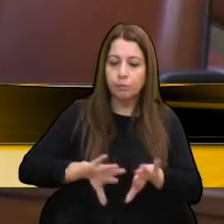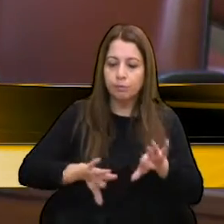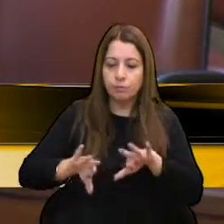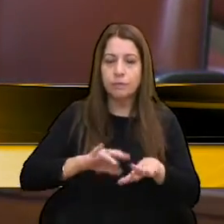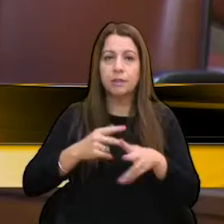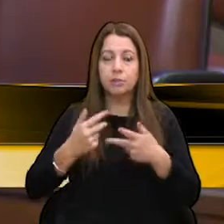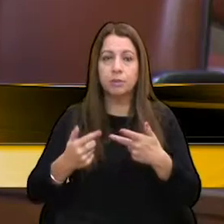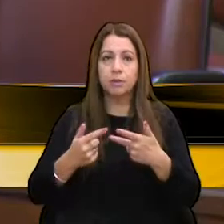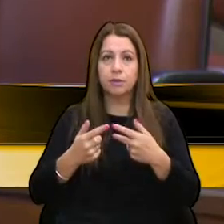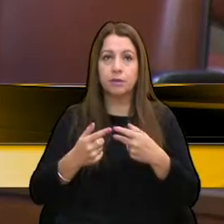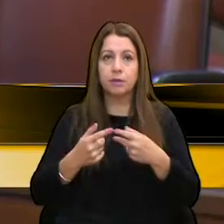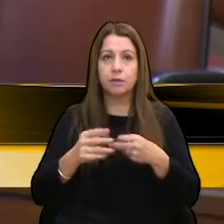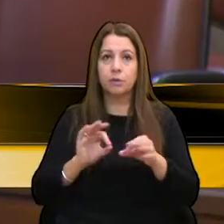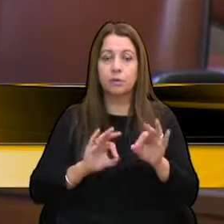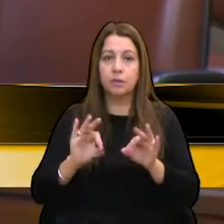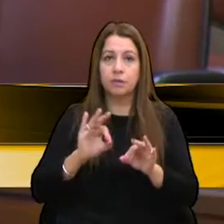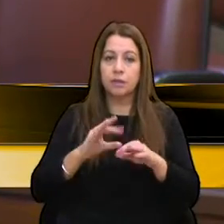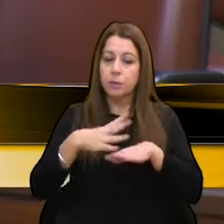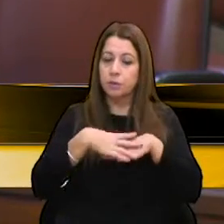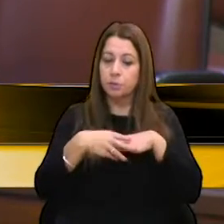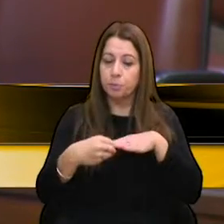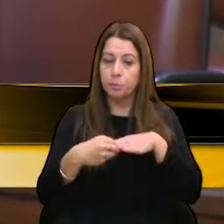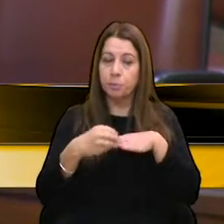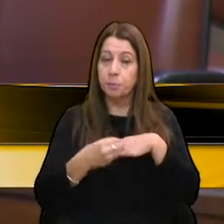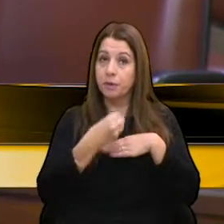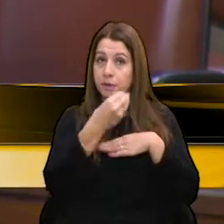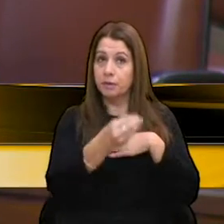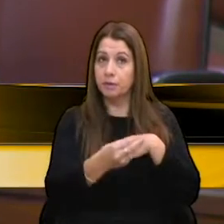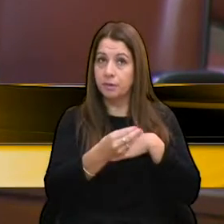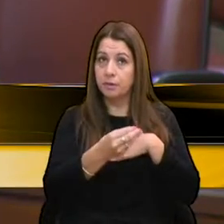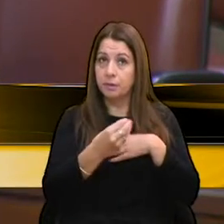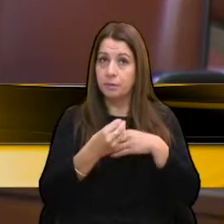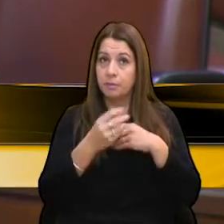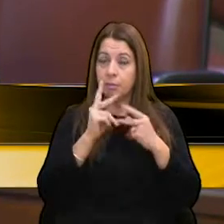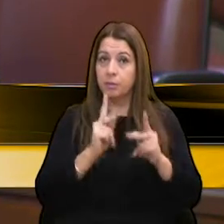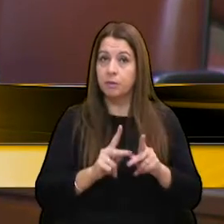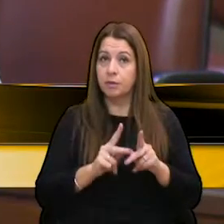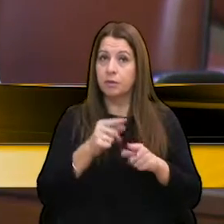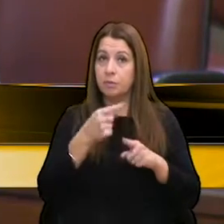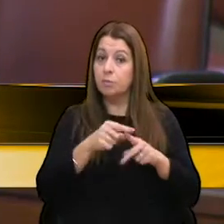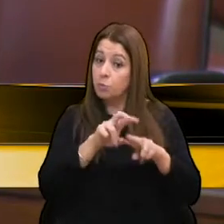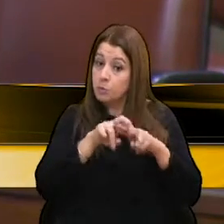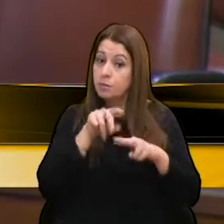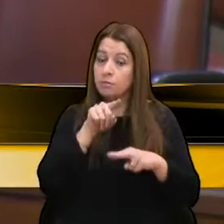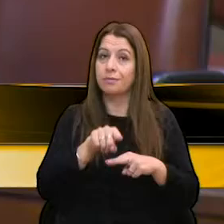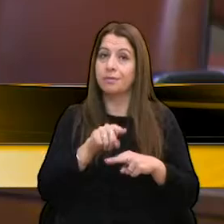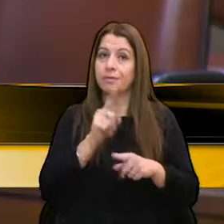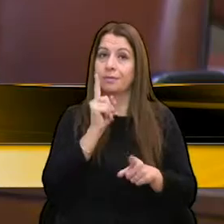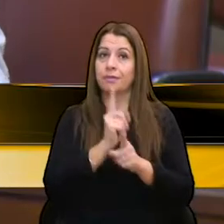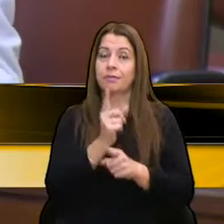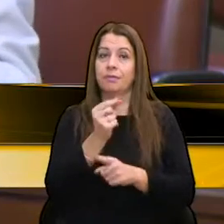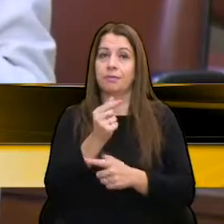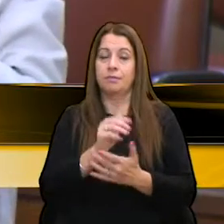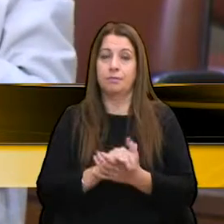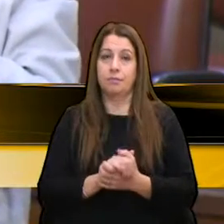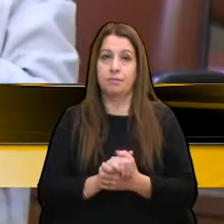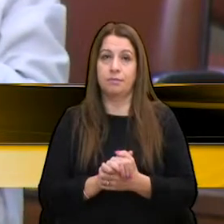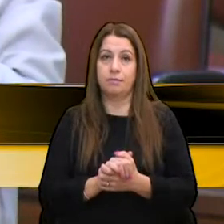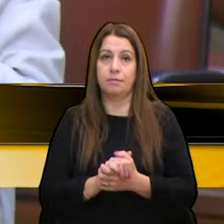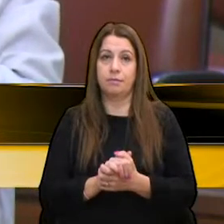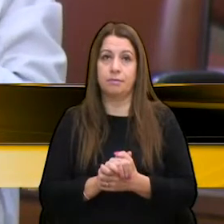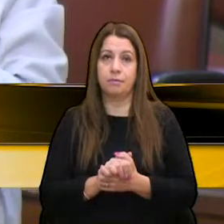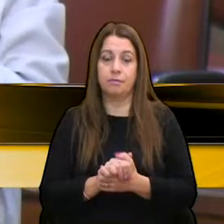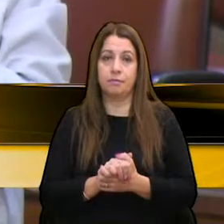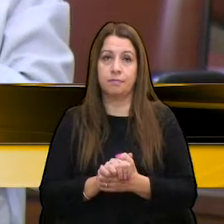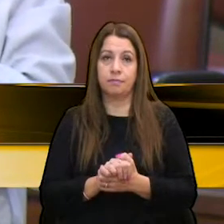cuidado de dar um trato naquele calçado para entregar para a doação. Foi por causa disso que eles encontraram o